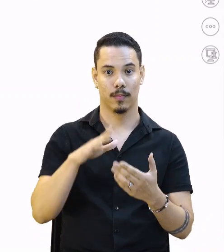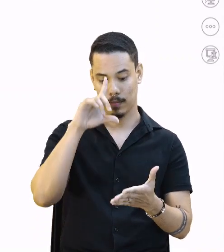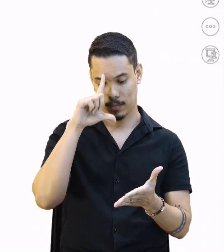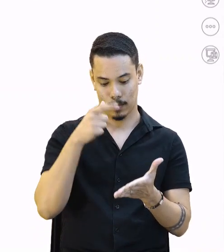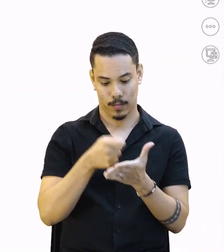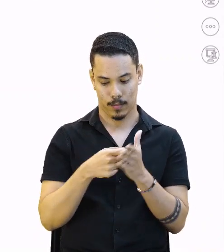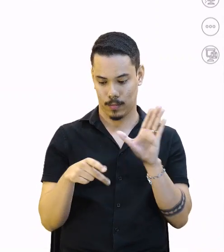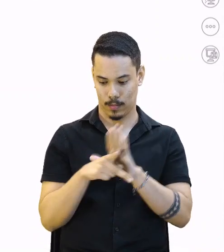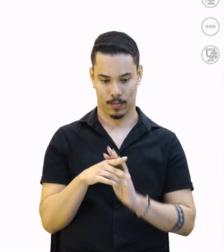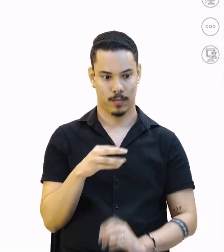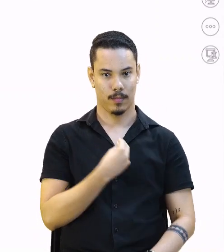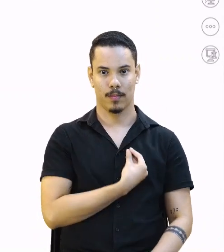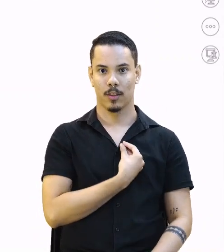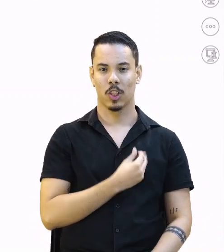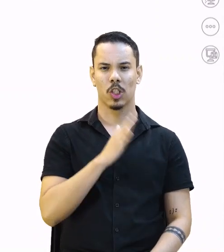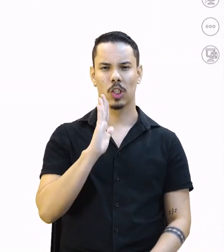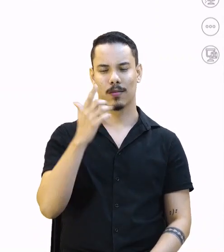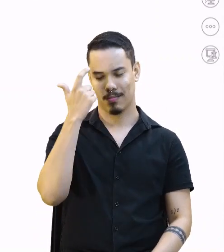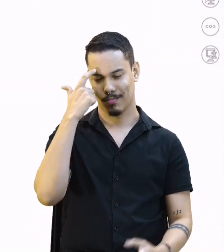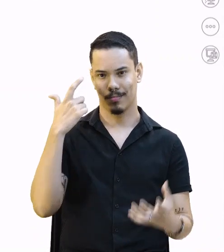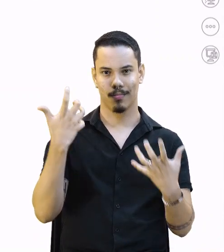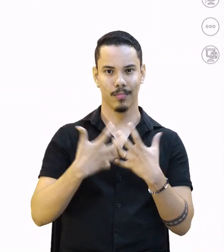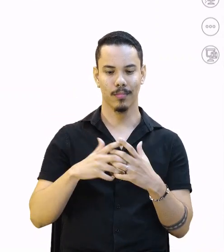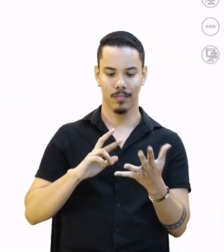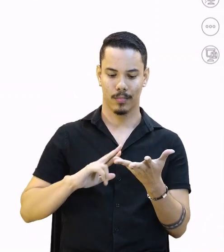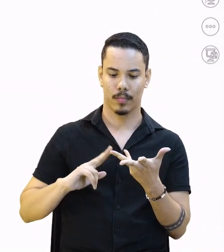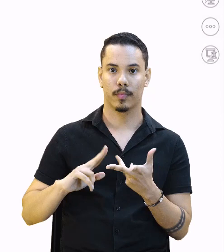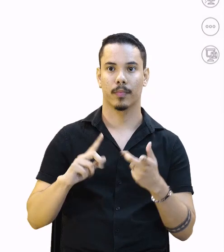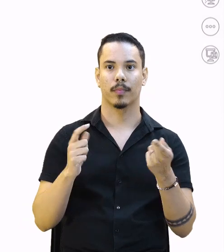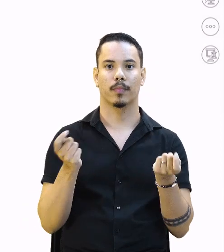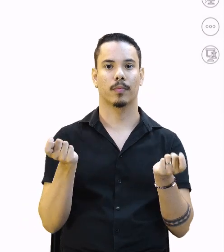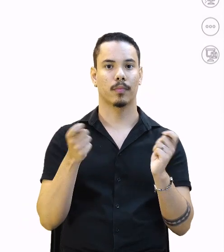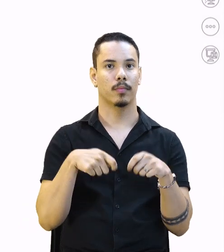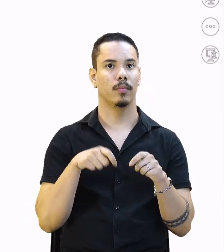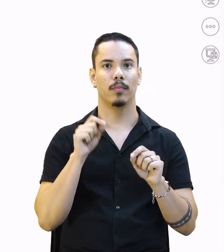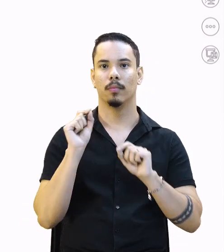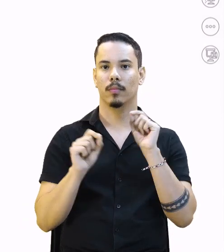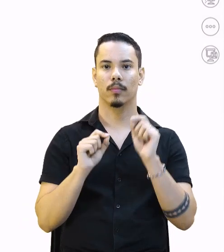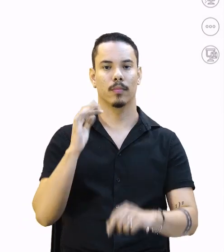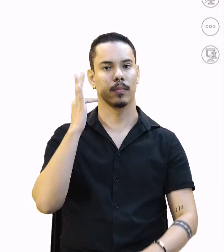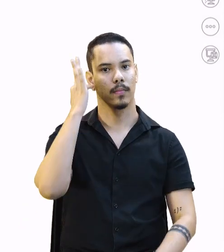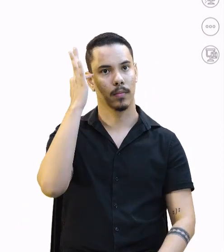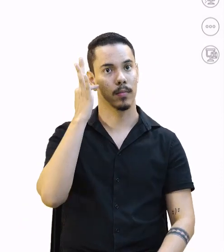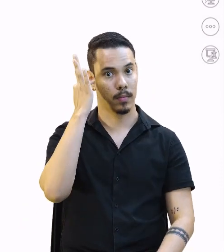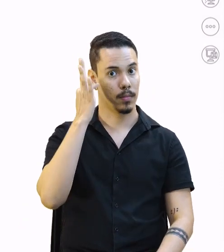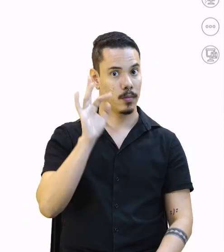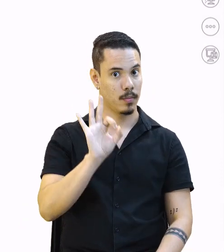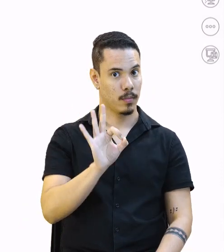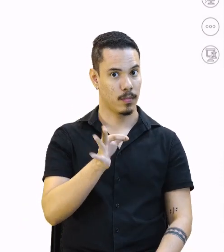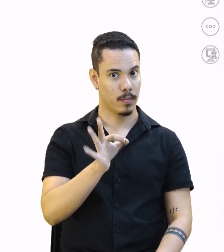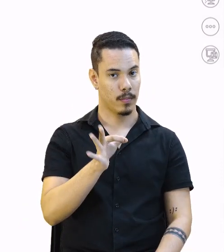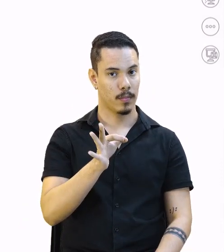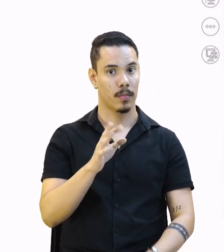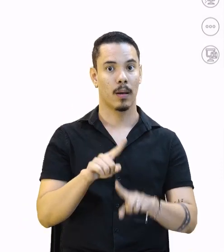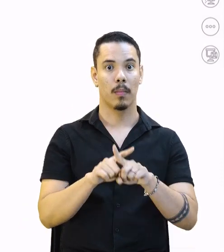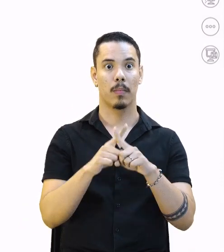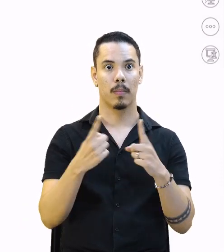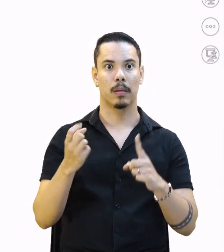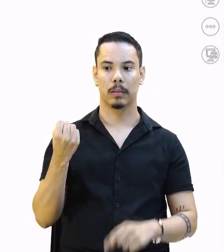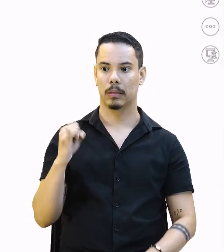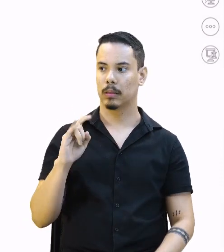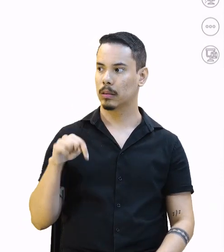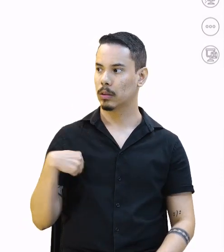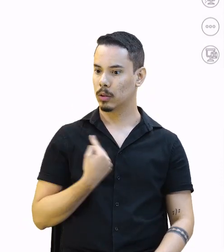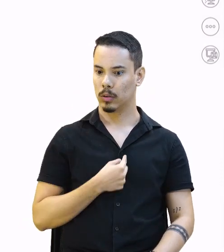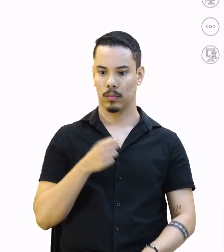se baseia sempre em reflexões que podem ser de natureza filosófica, ok? Quando paramos